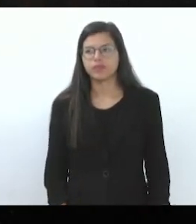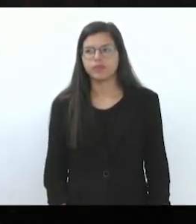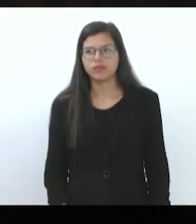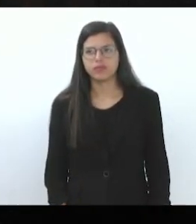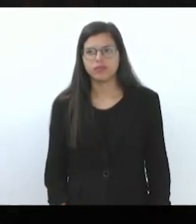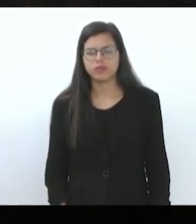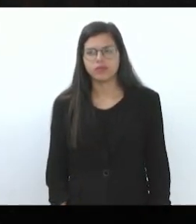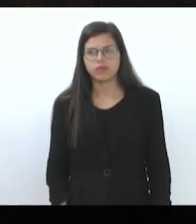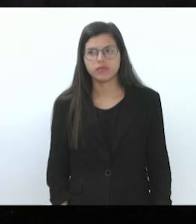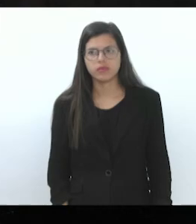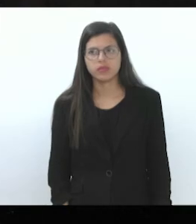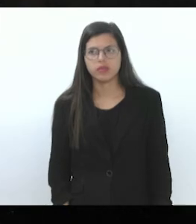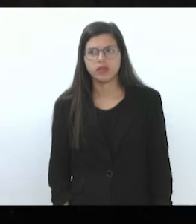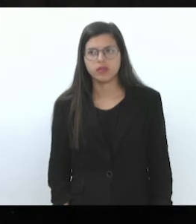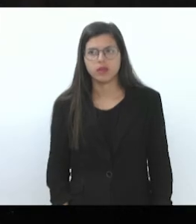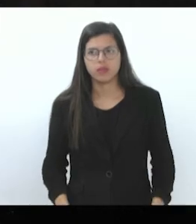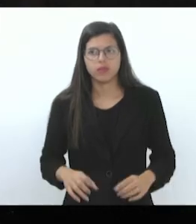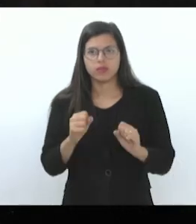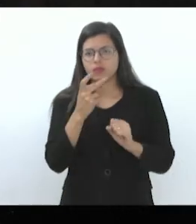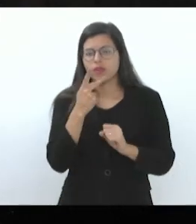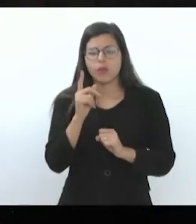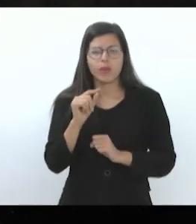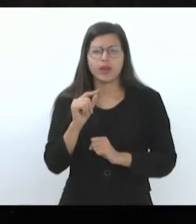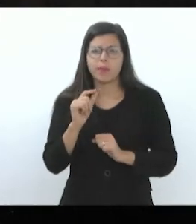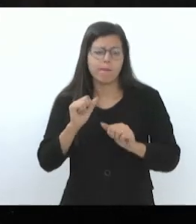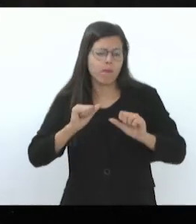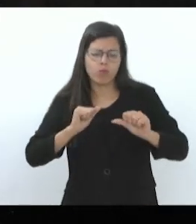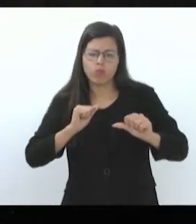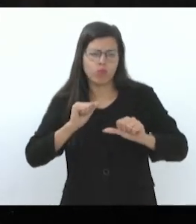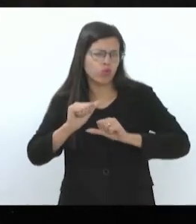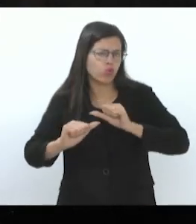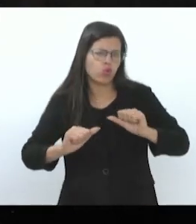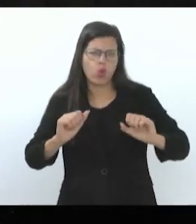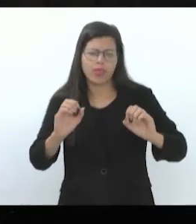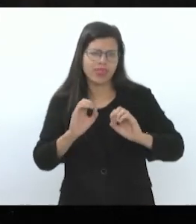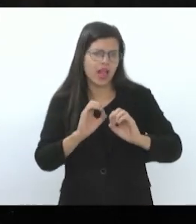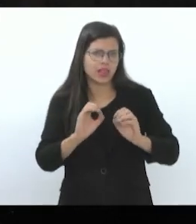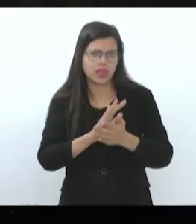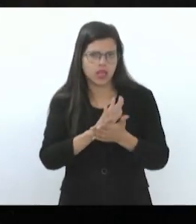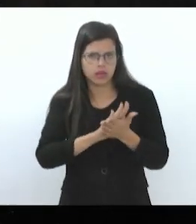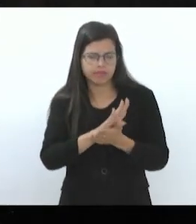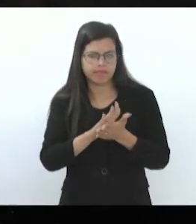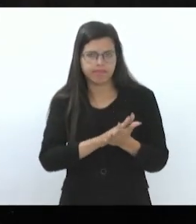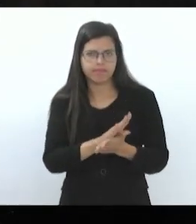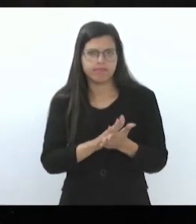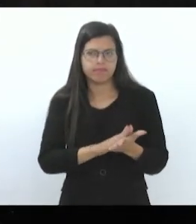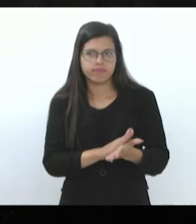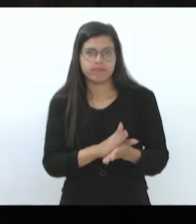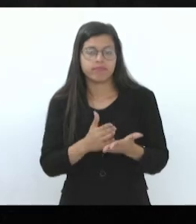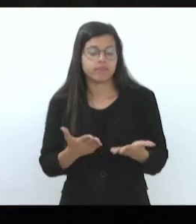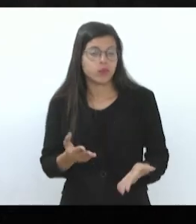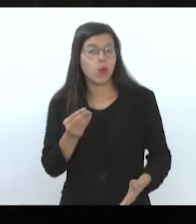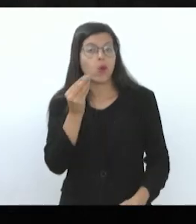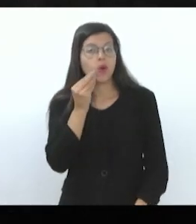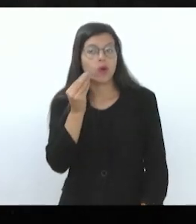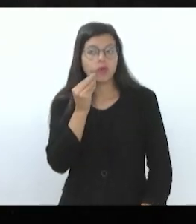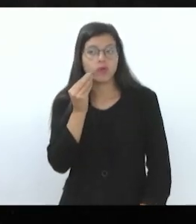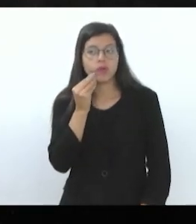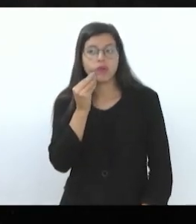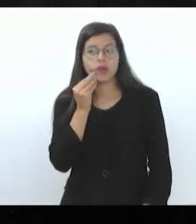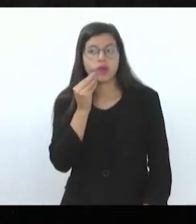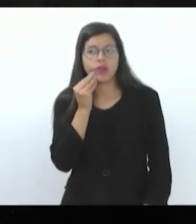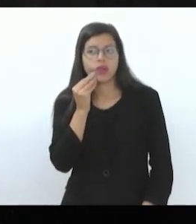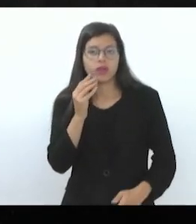o que eu posso dizer? Que nada mudou. Nada mudou. Que nada mudou. É claro, cada